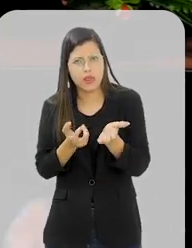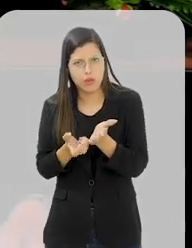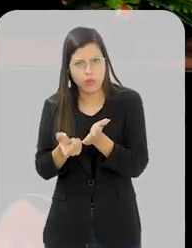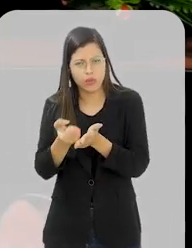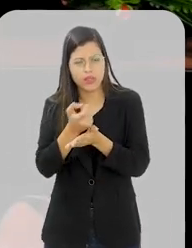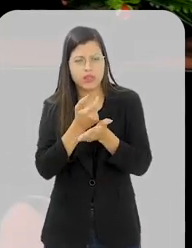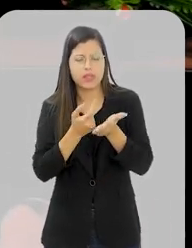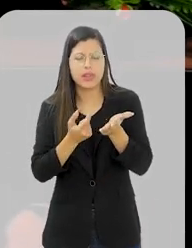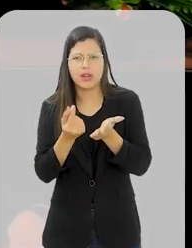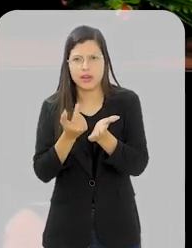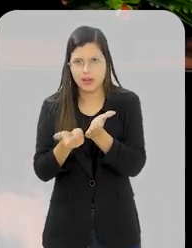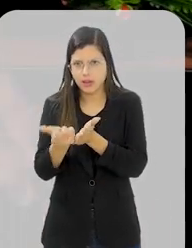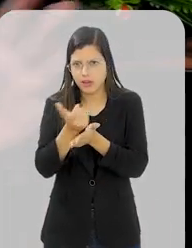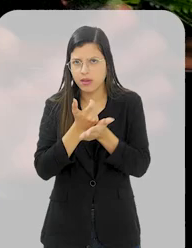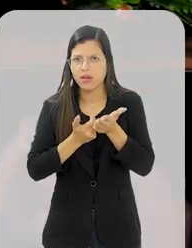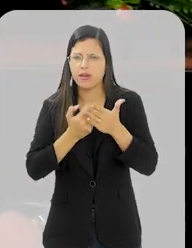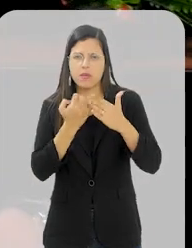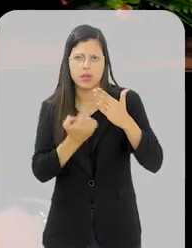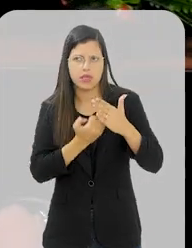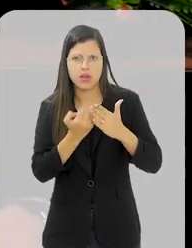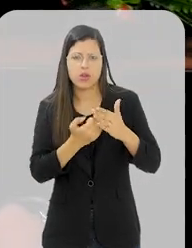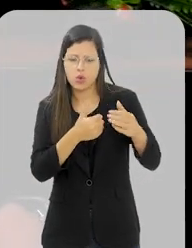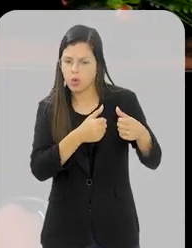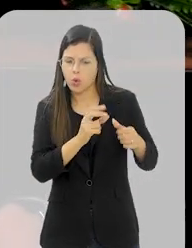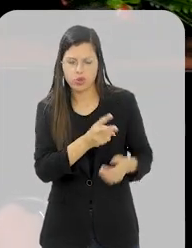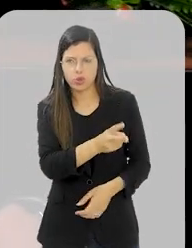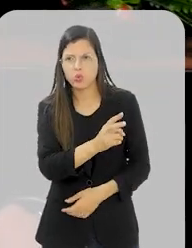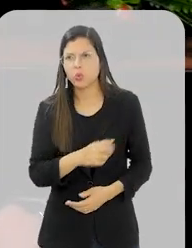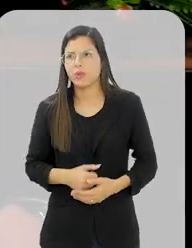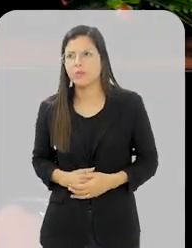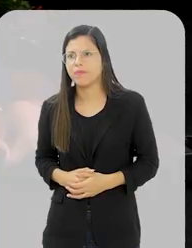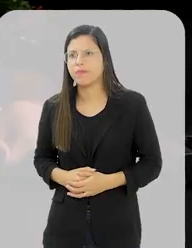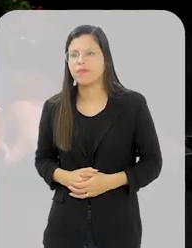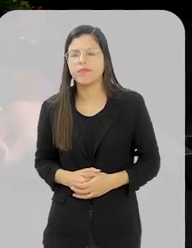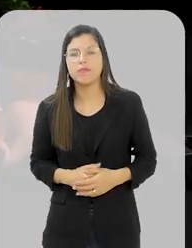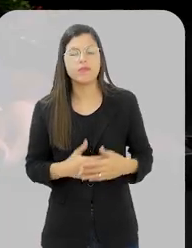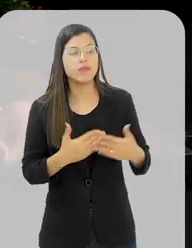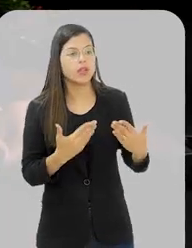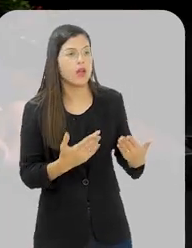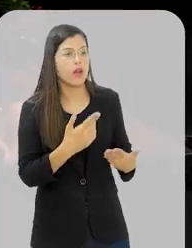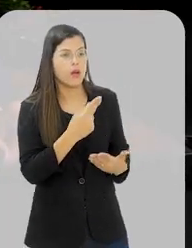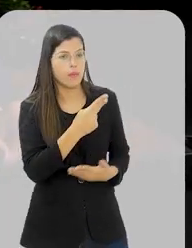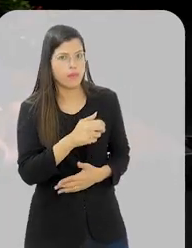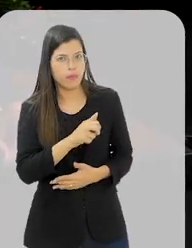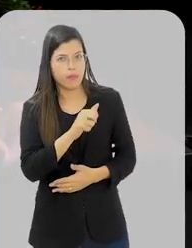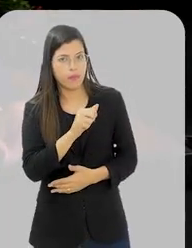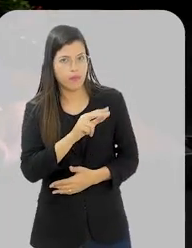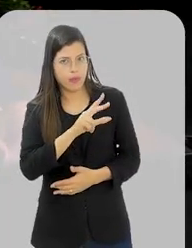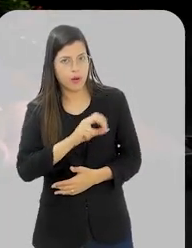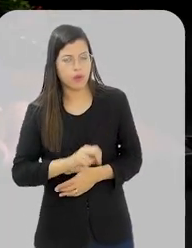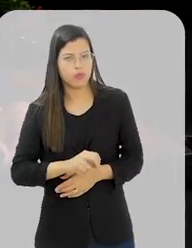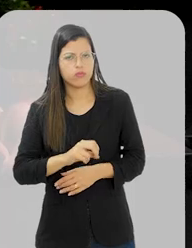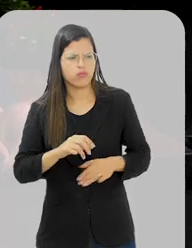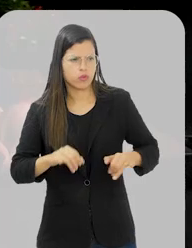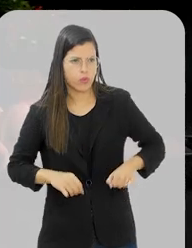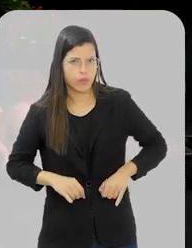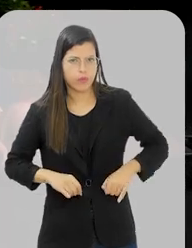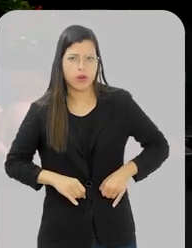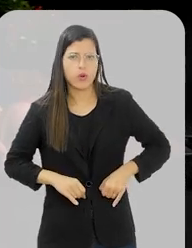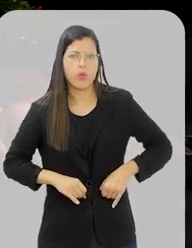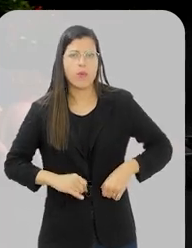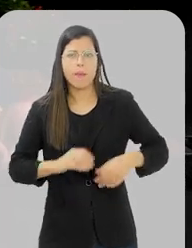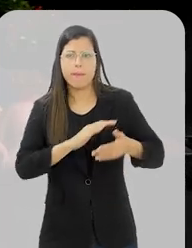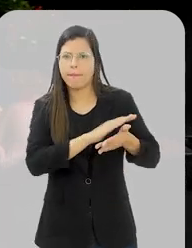hoje na área empresarial mas lá continua Paulo você sofreu algum tipo de